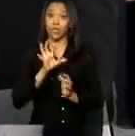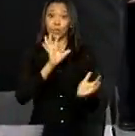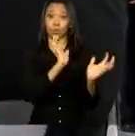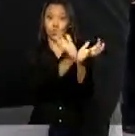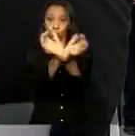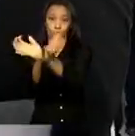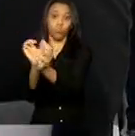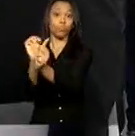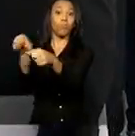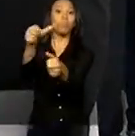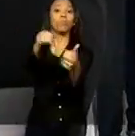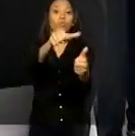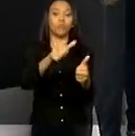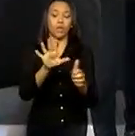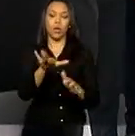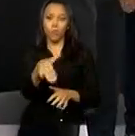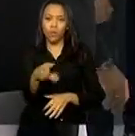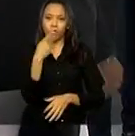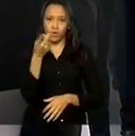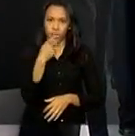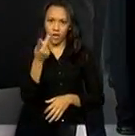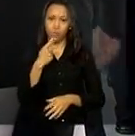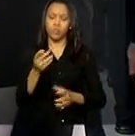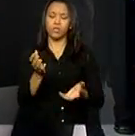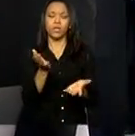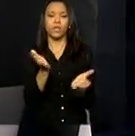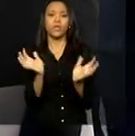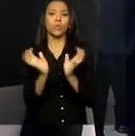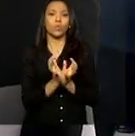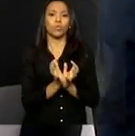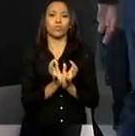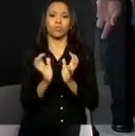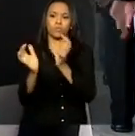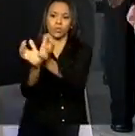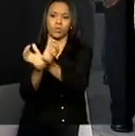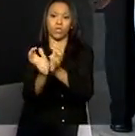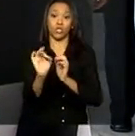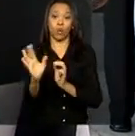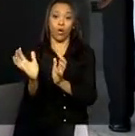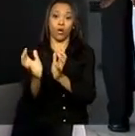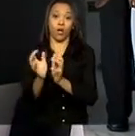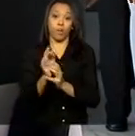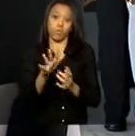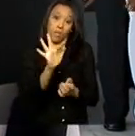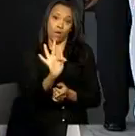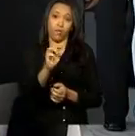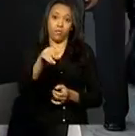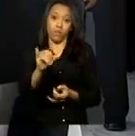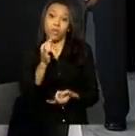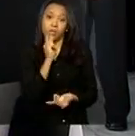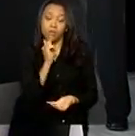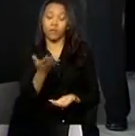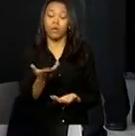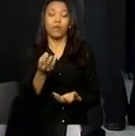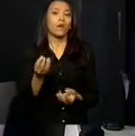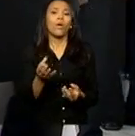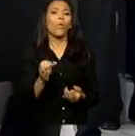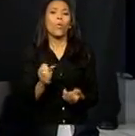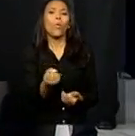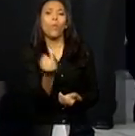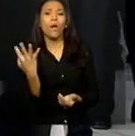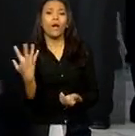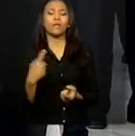Sempre que nós estamos falando de organismos multilaterais, é aquela velha questão. Quais são as demandas que realmente